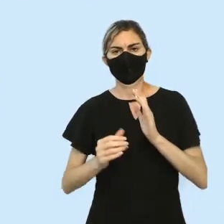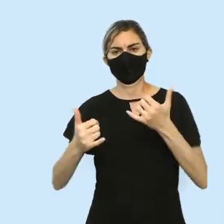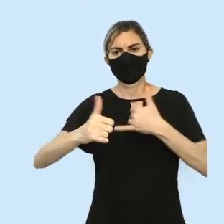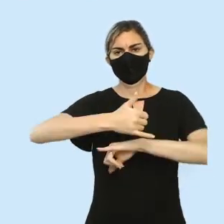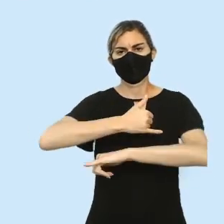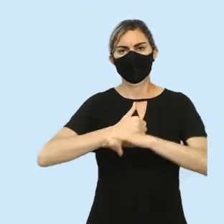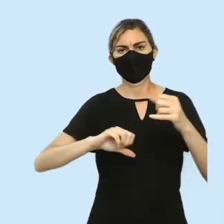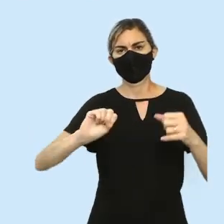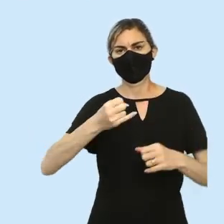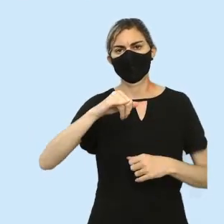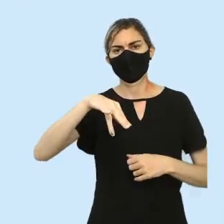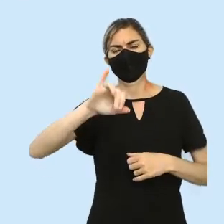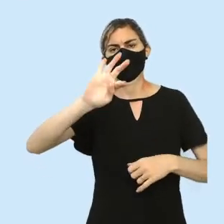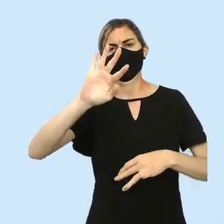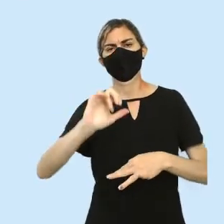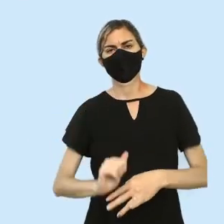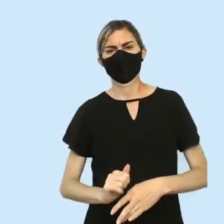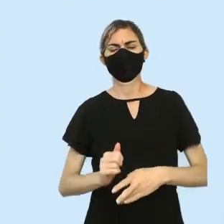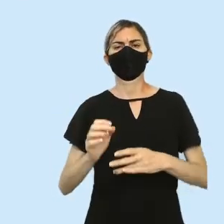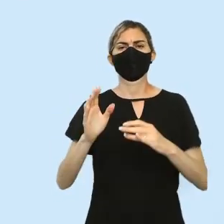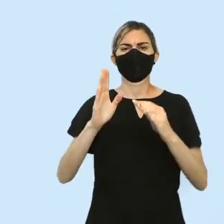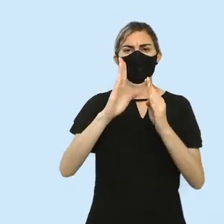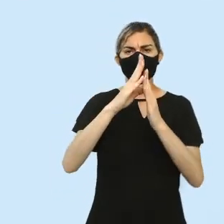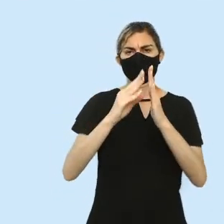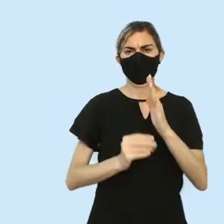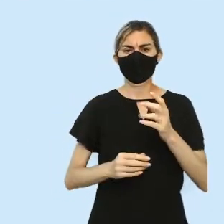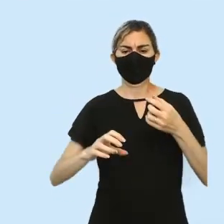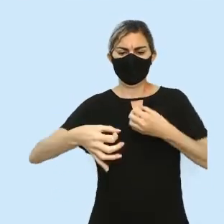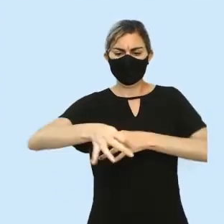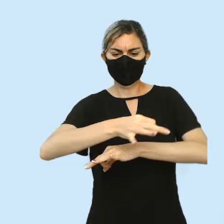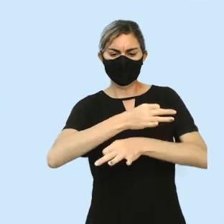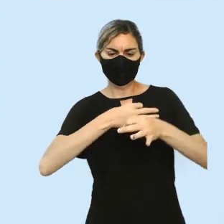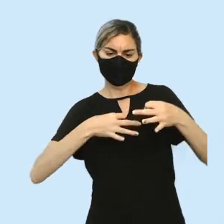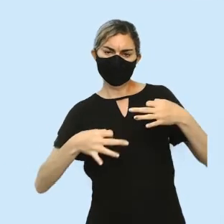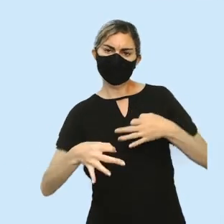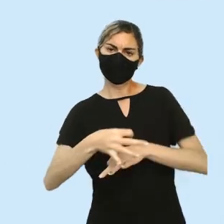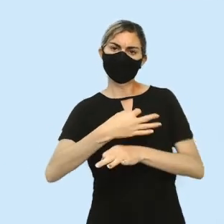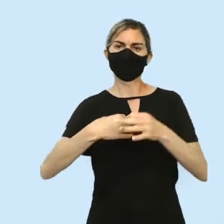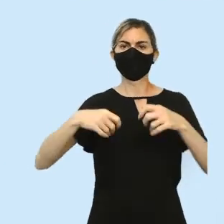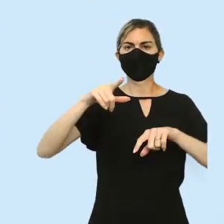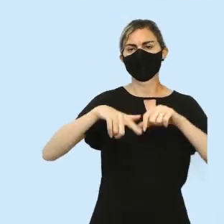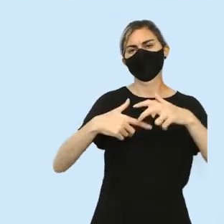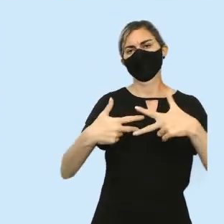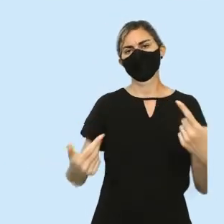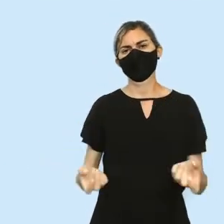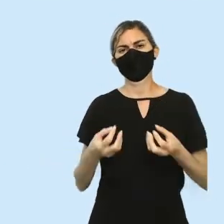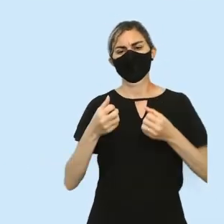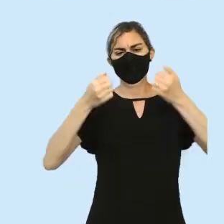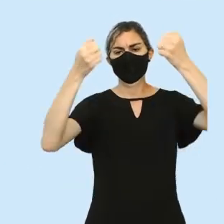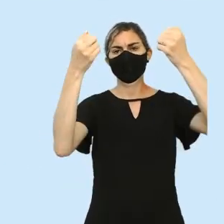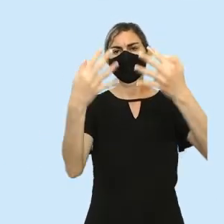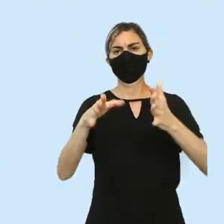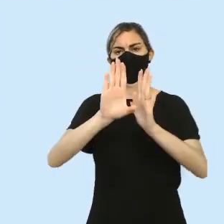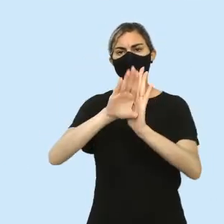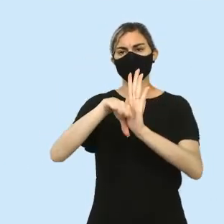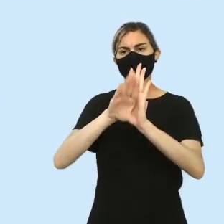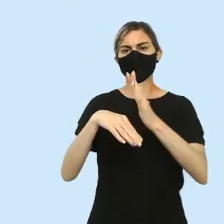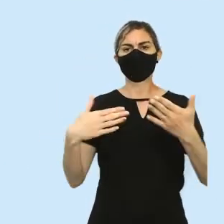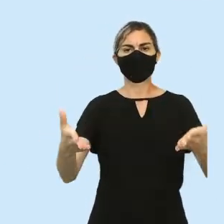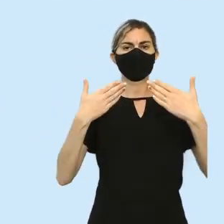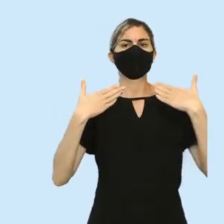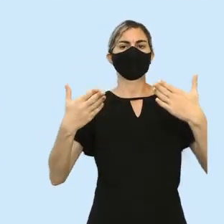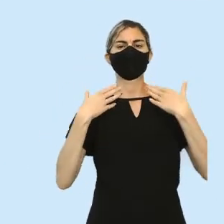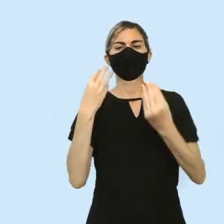energia cinética, o modelo cinético das moléculas, molecular da matéria, para explicar o conceito de